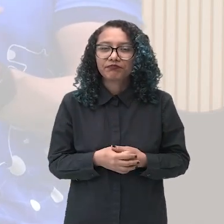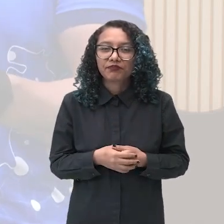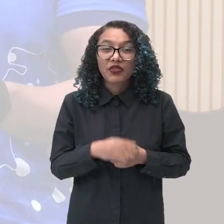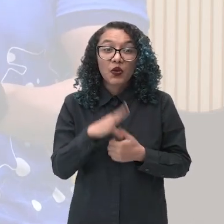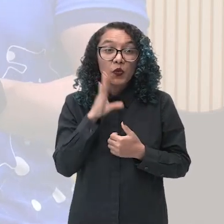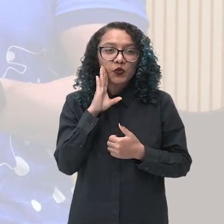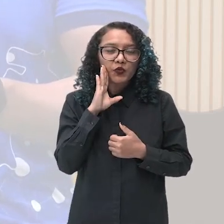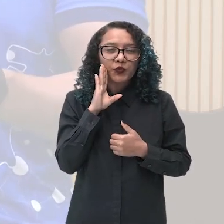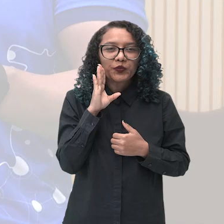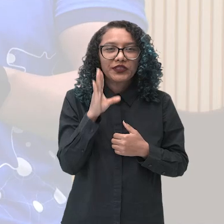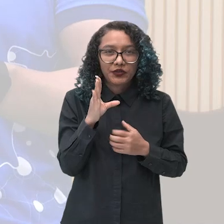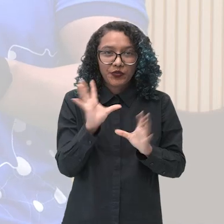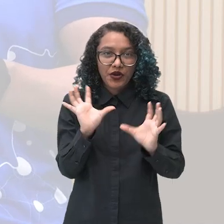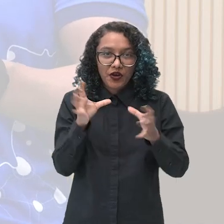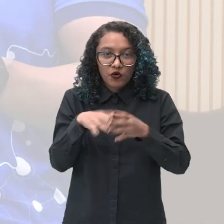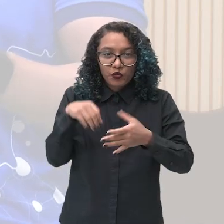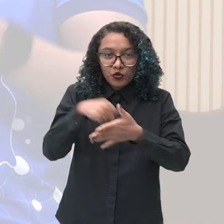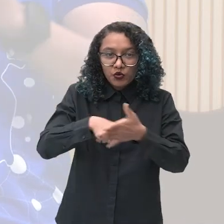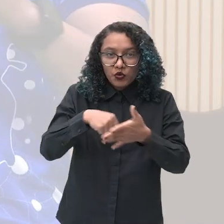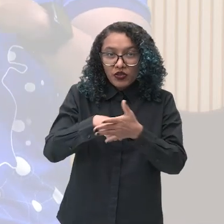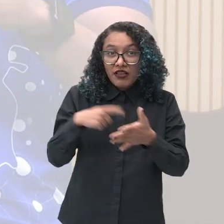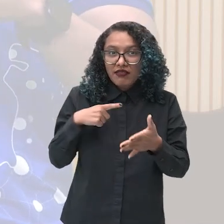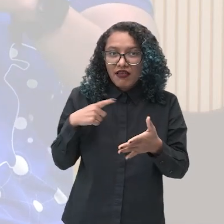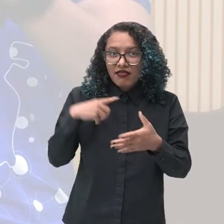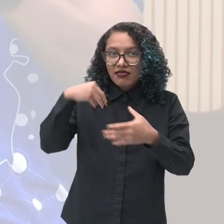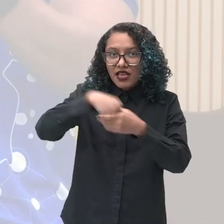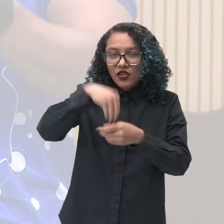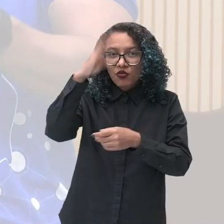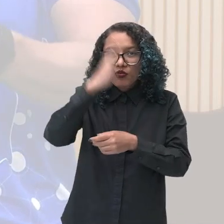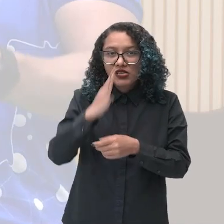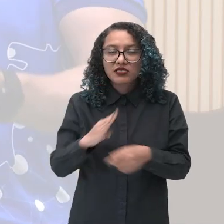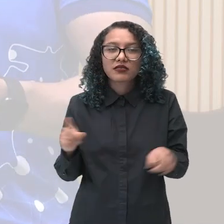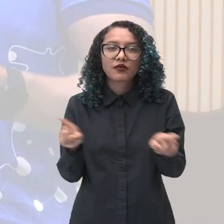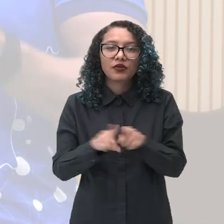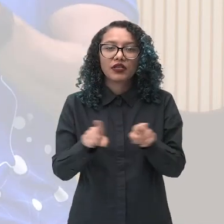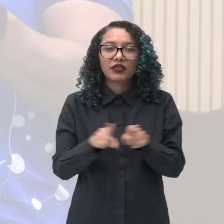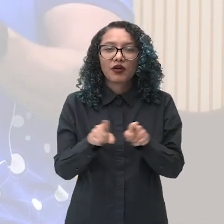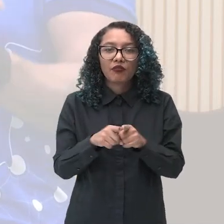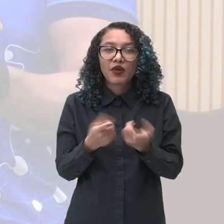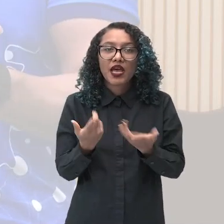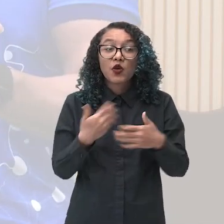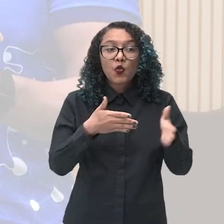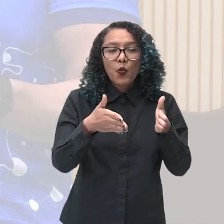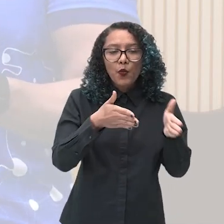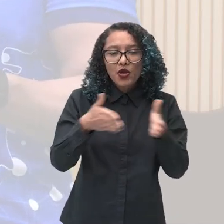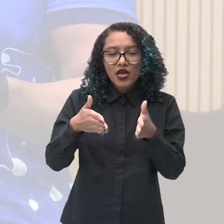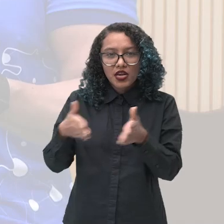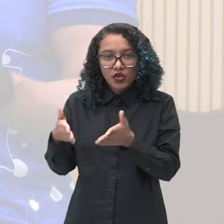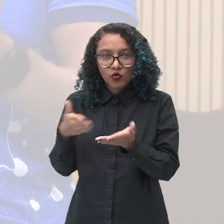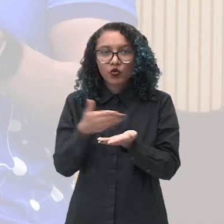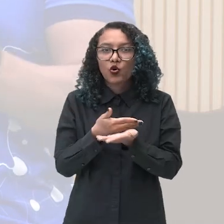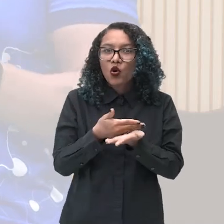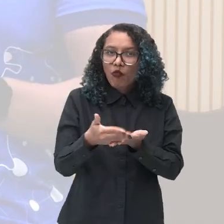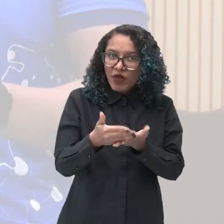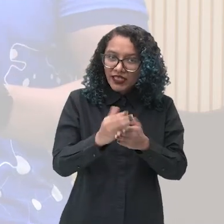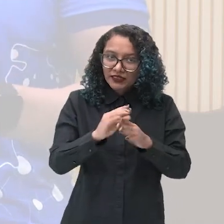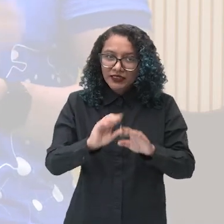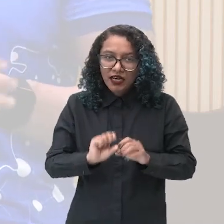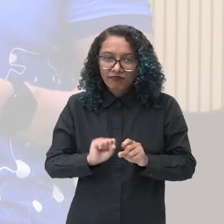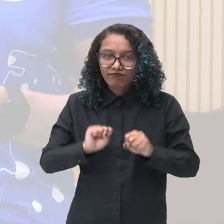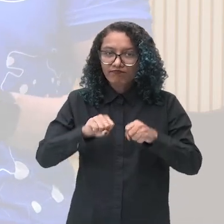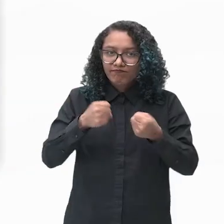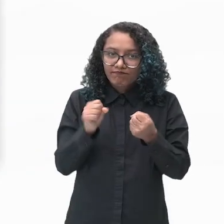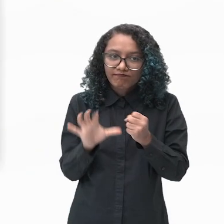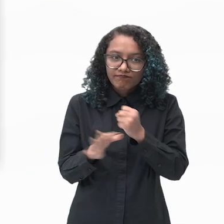principais movimentos sociais existentes aqui no Brasil e também o momento em que esses movimentos sociais eles começam a ganhar força.